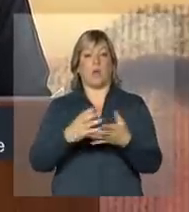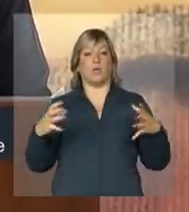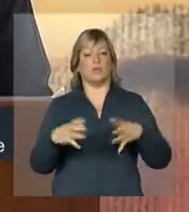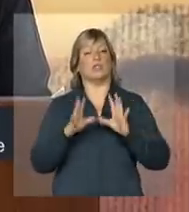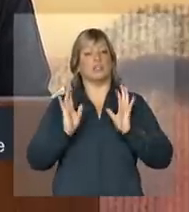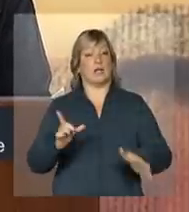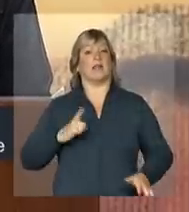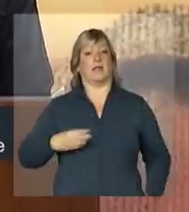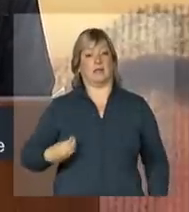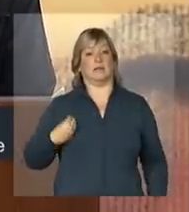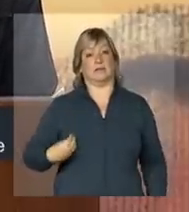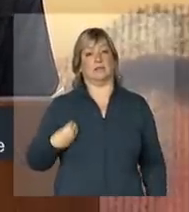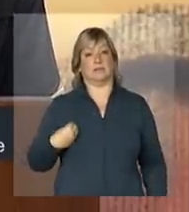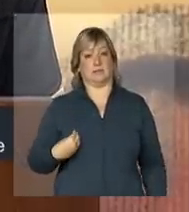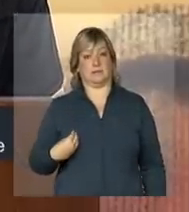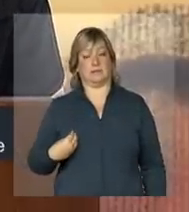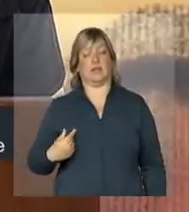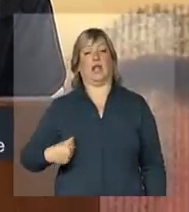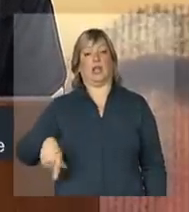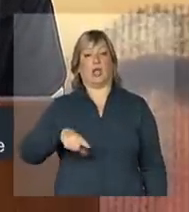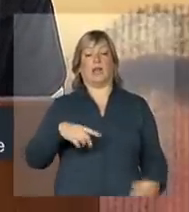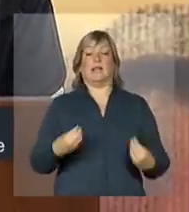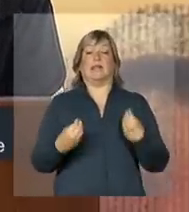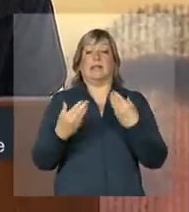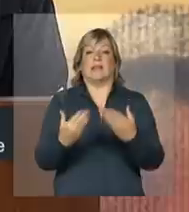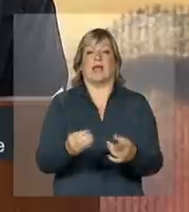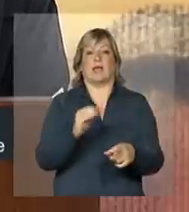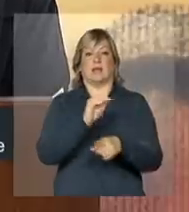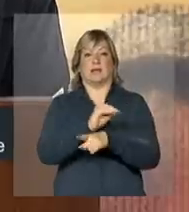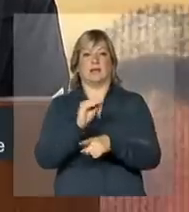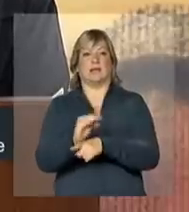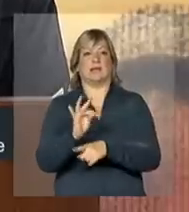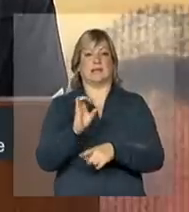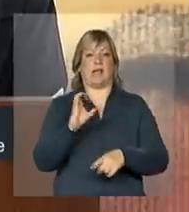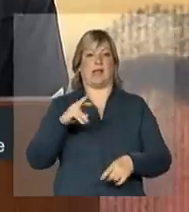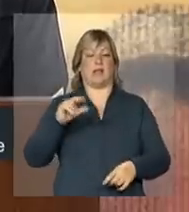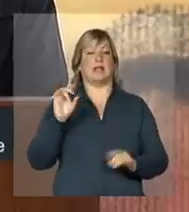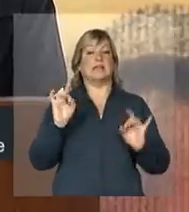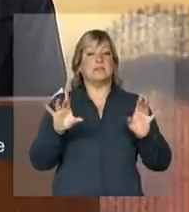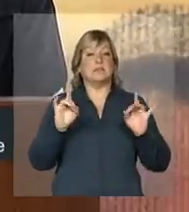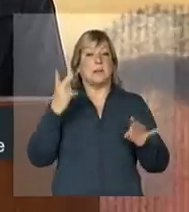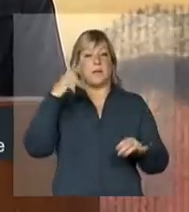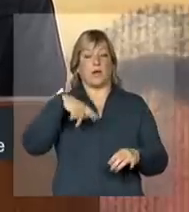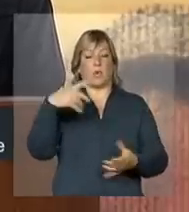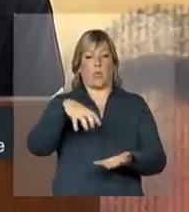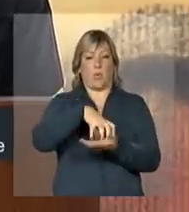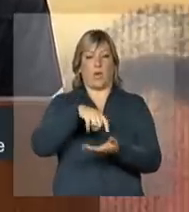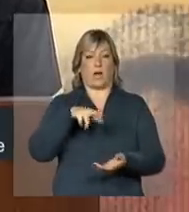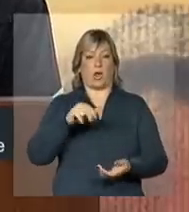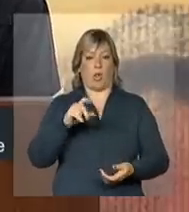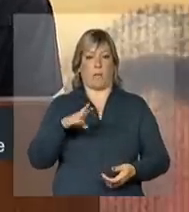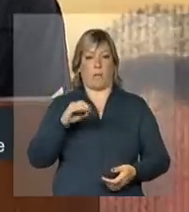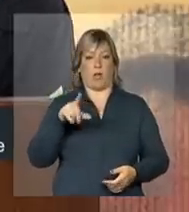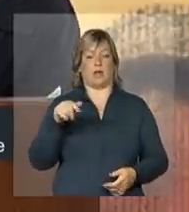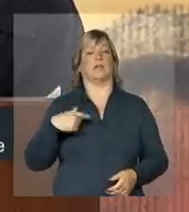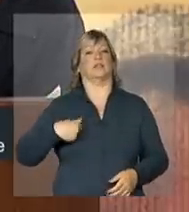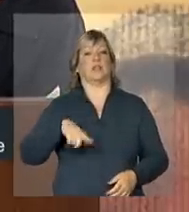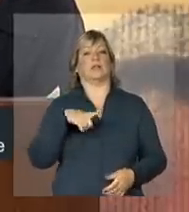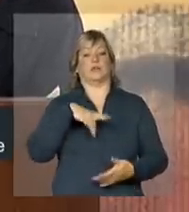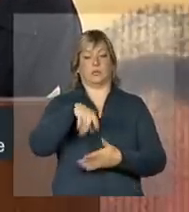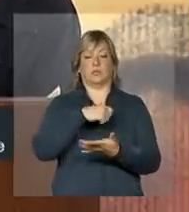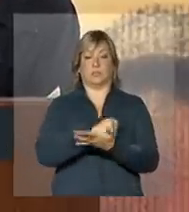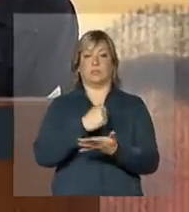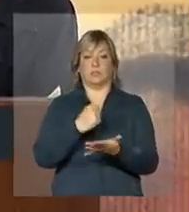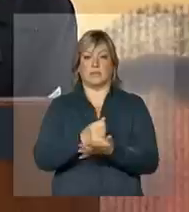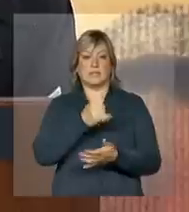curso à medida que a gente leva assistência técnica específica para Comunidades Quilombolas ou seja nós estamos contratando